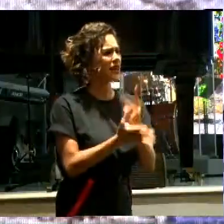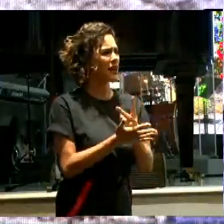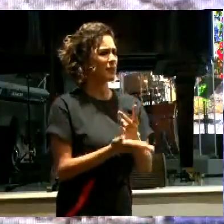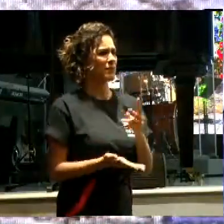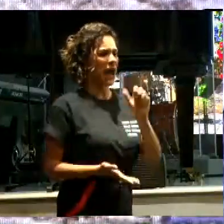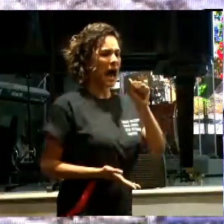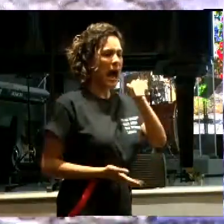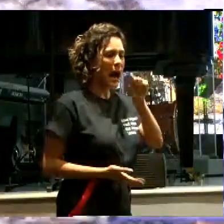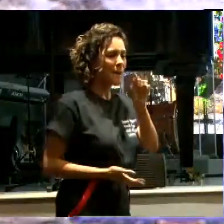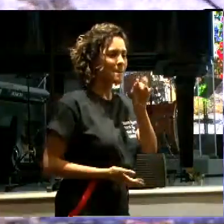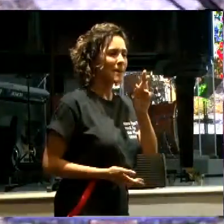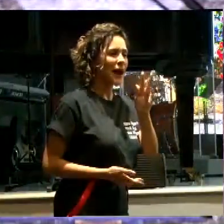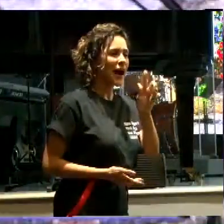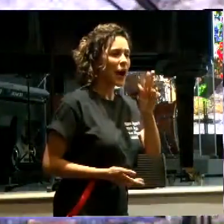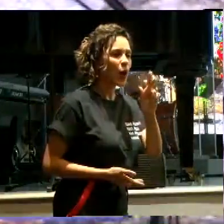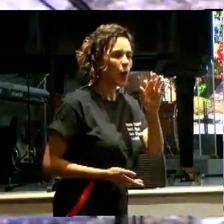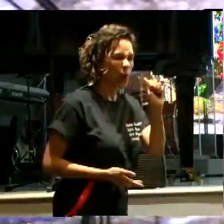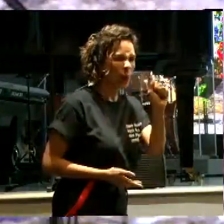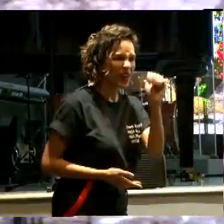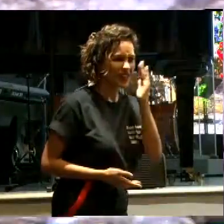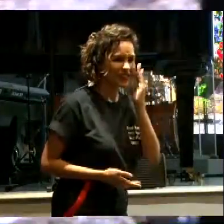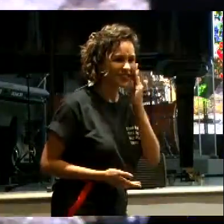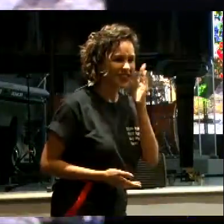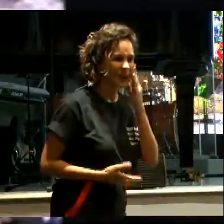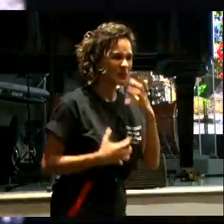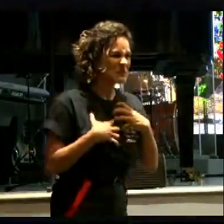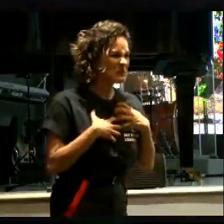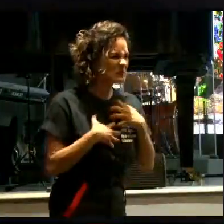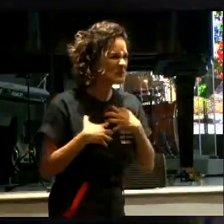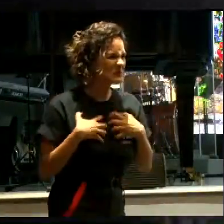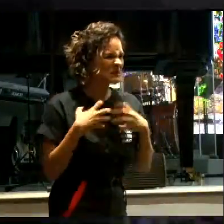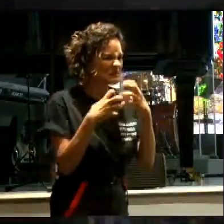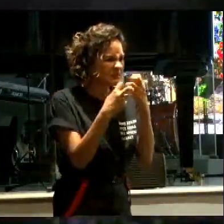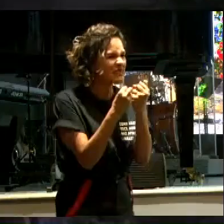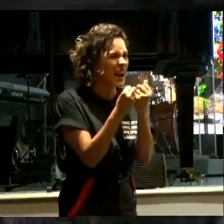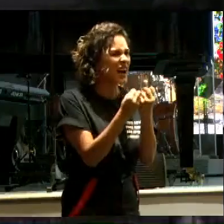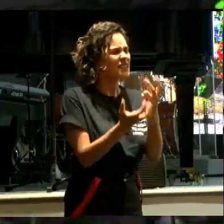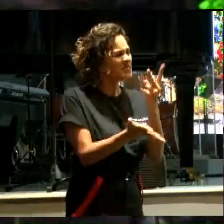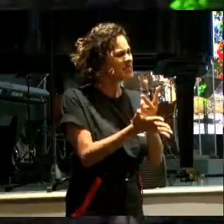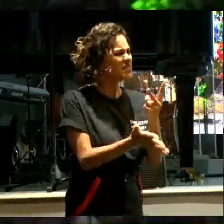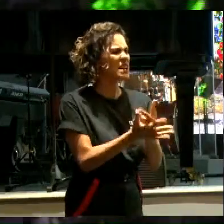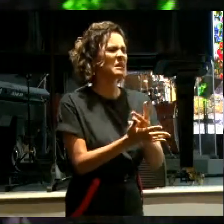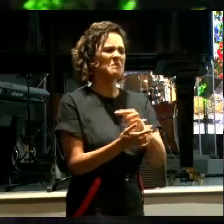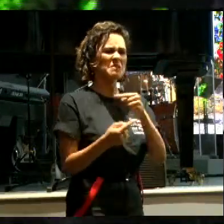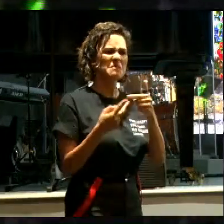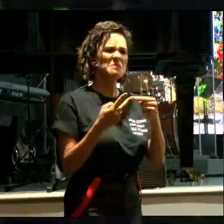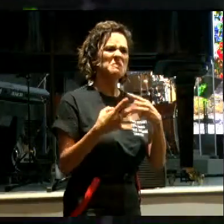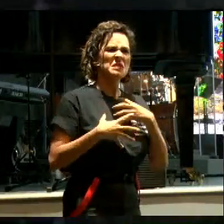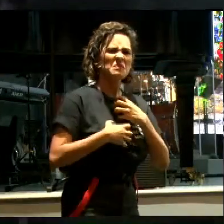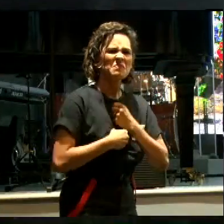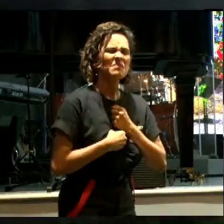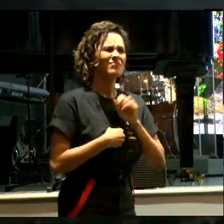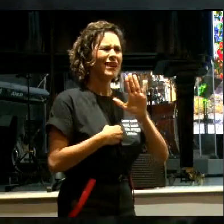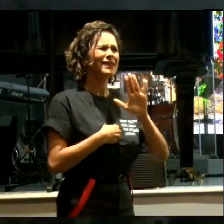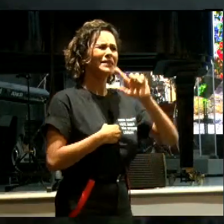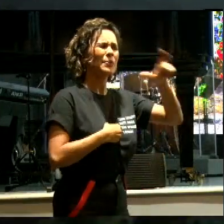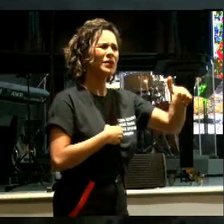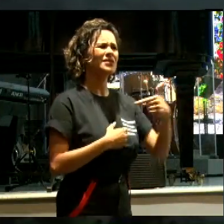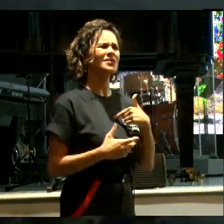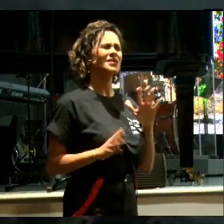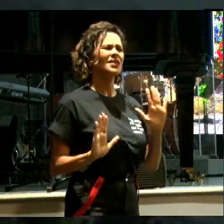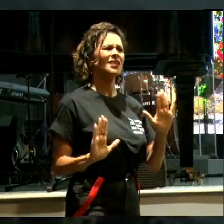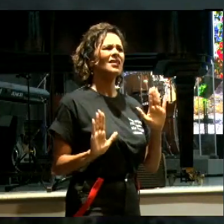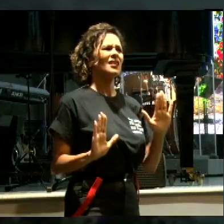depois de muitos anos que eu estava aflita, eu coloquei a mão sobre a minha cabeça e eu falei: Senhor,